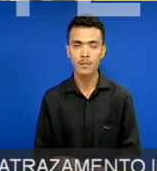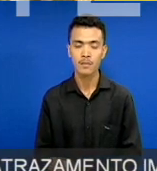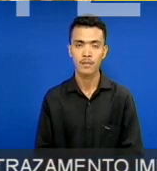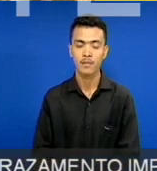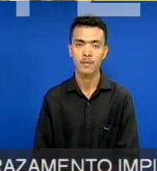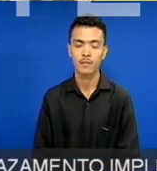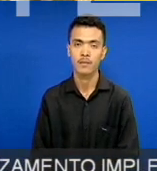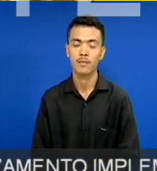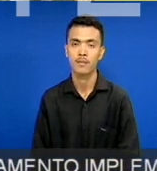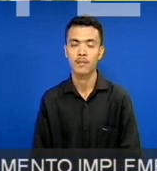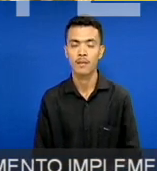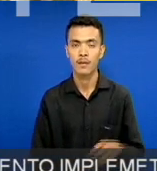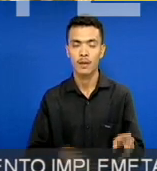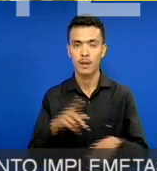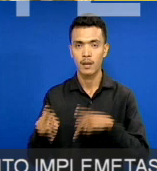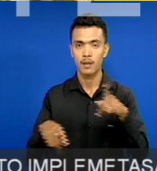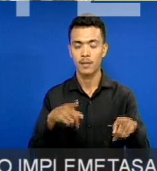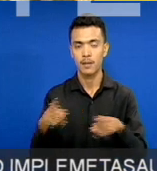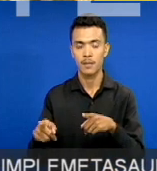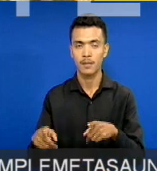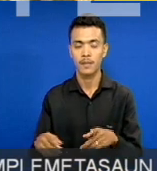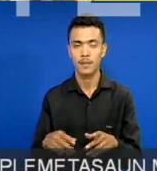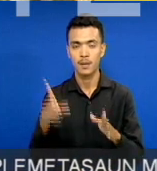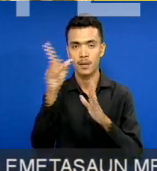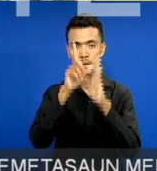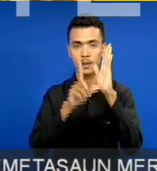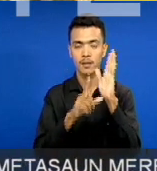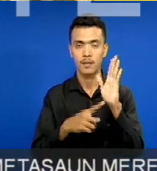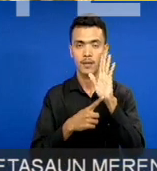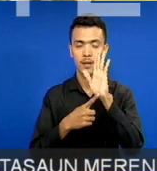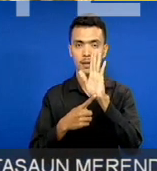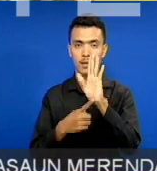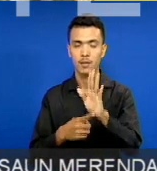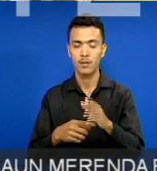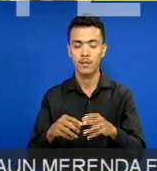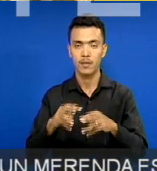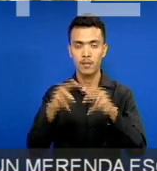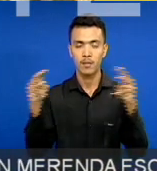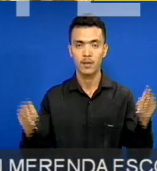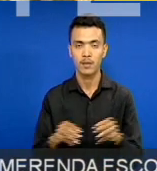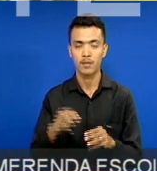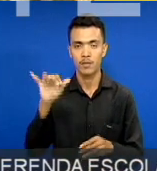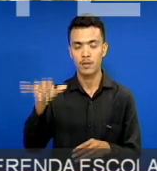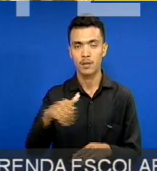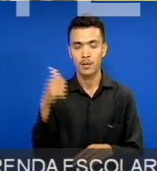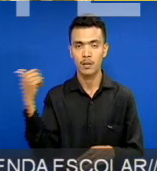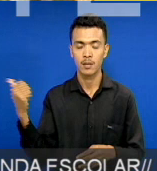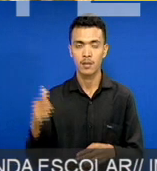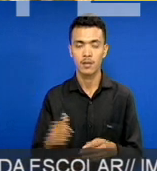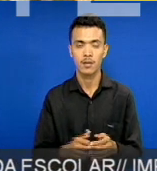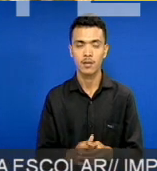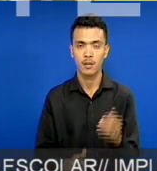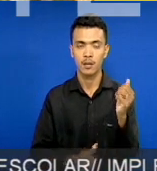e Tinangotu, é uma bala nebe, a minha lista nebe a turma, é uma bala nebe toba Iha município Siracelo, Sira aproveita, mas atualiza Sira